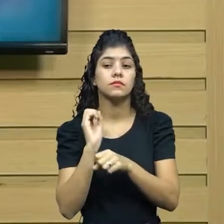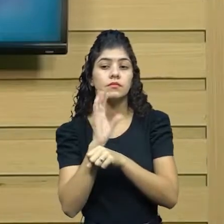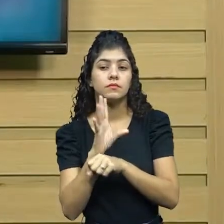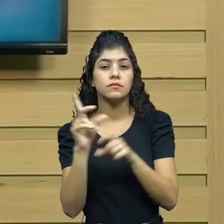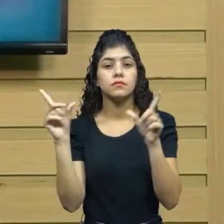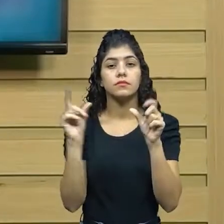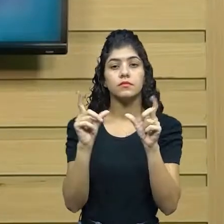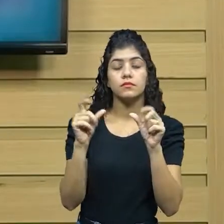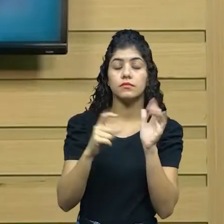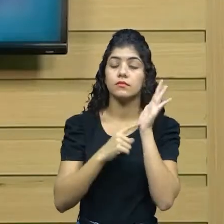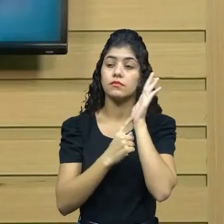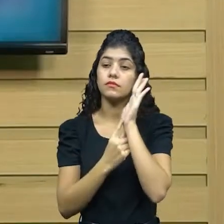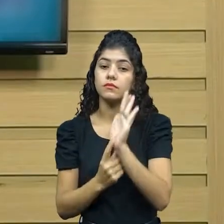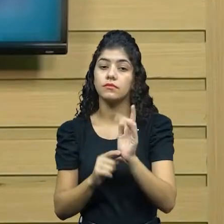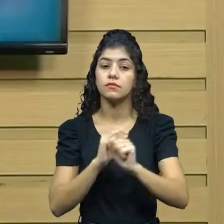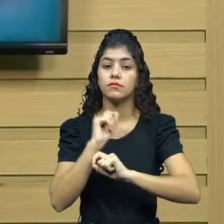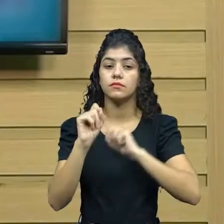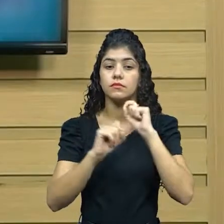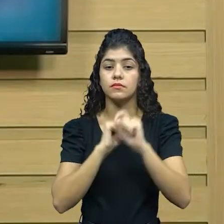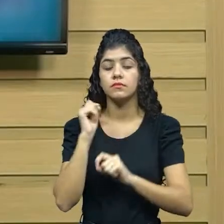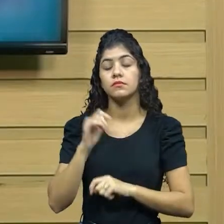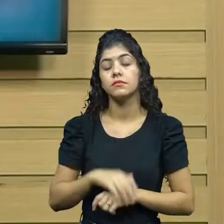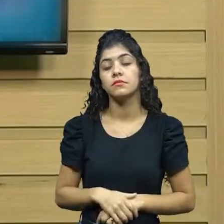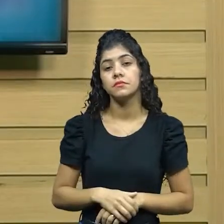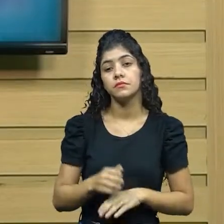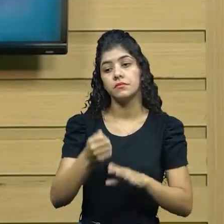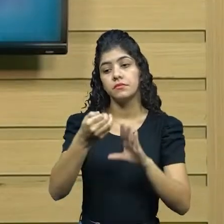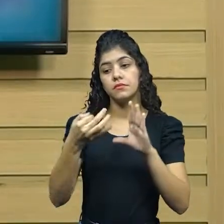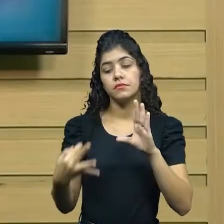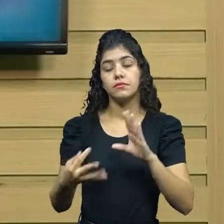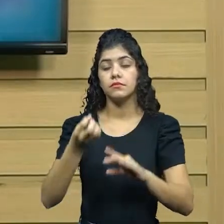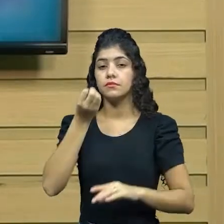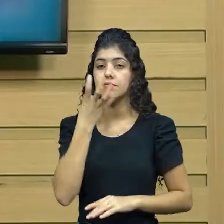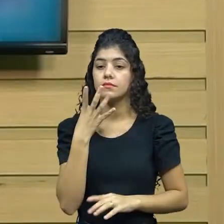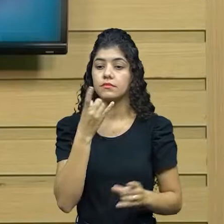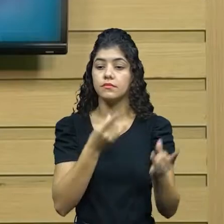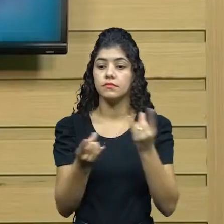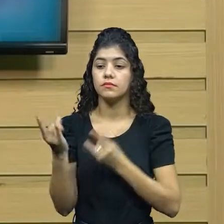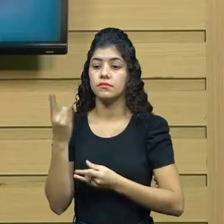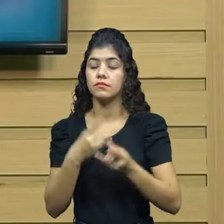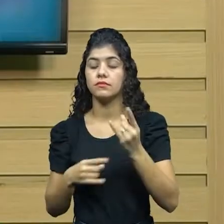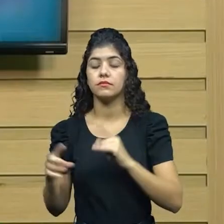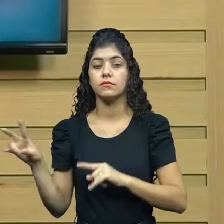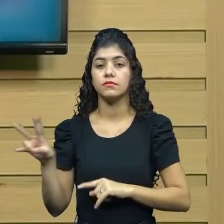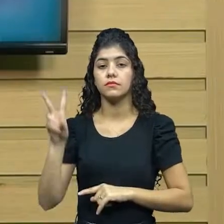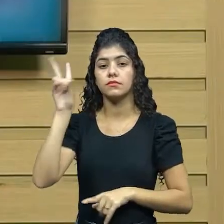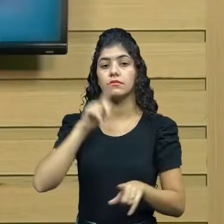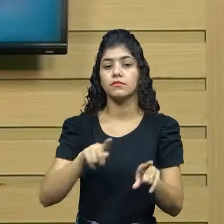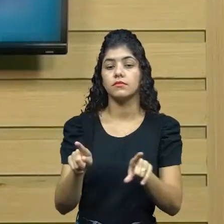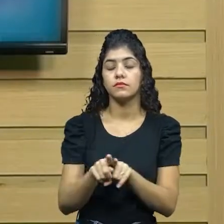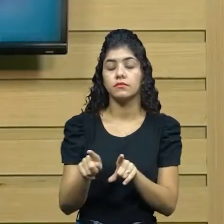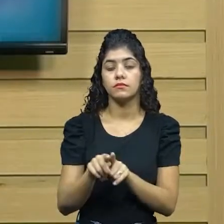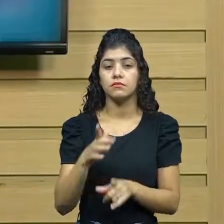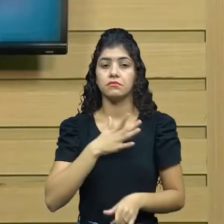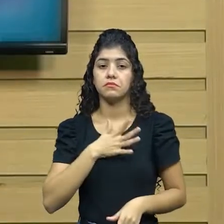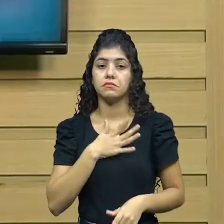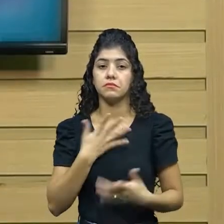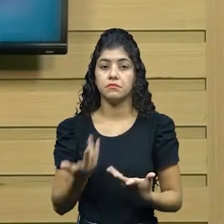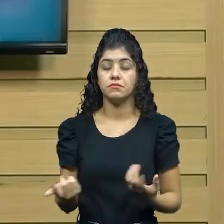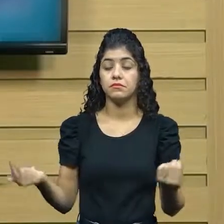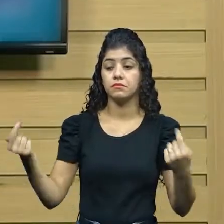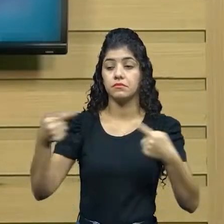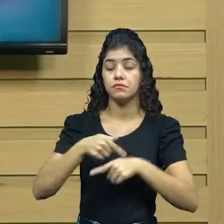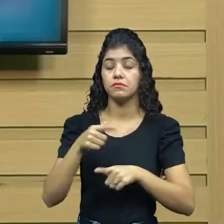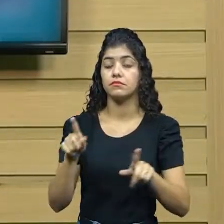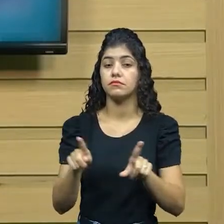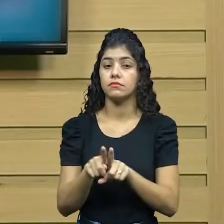está evidenciando a sua personalidade e isso atrai e agrega valor nela mesma. Como ao contrário também, se